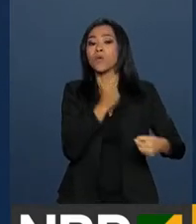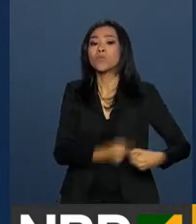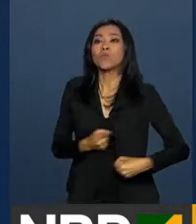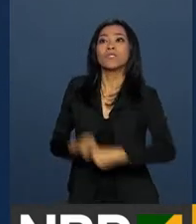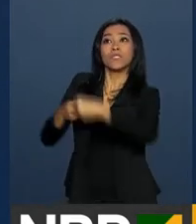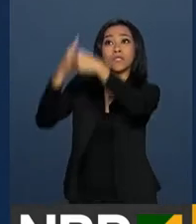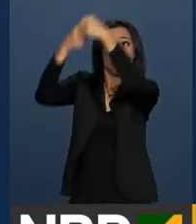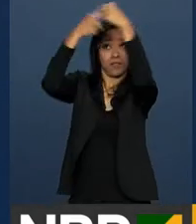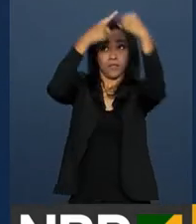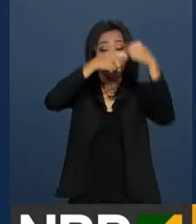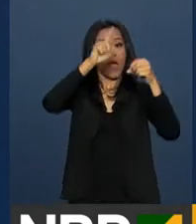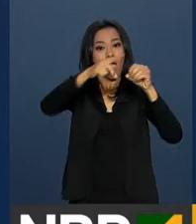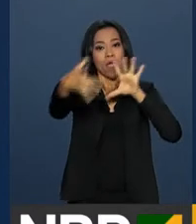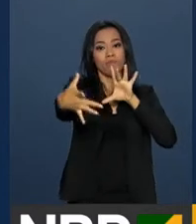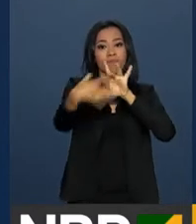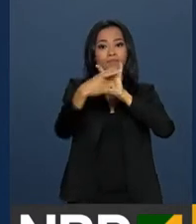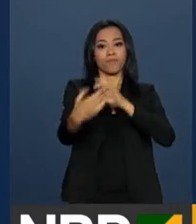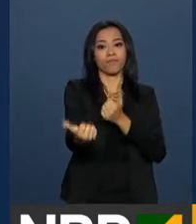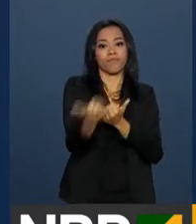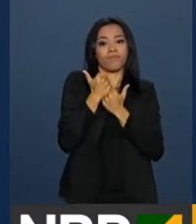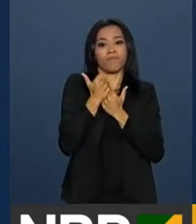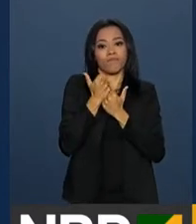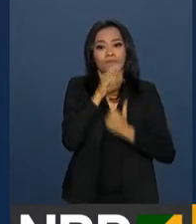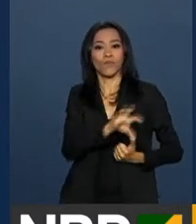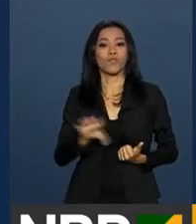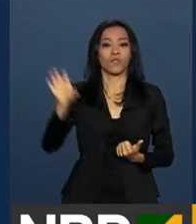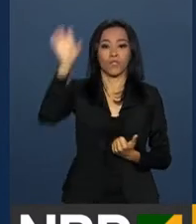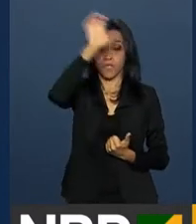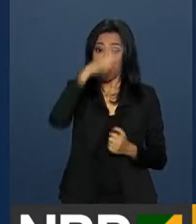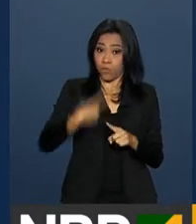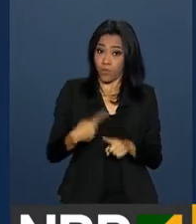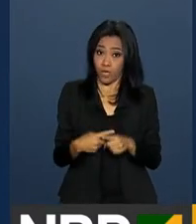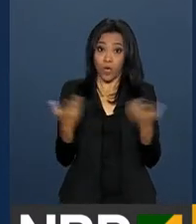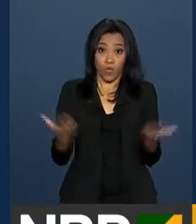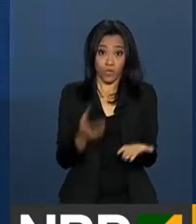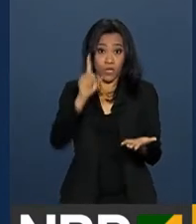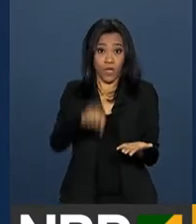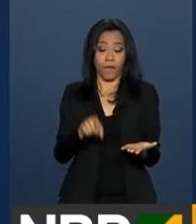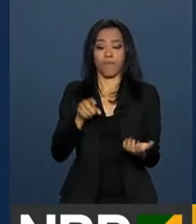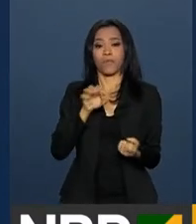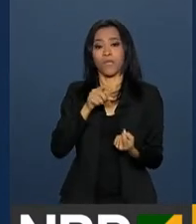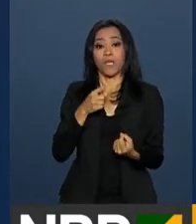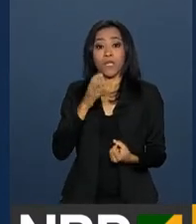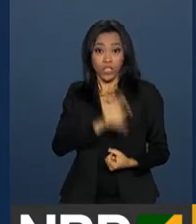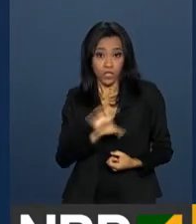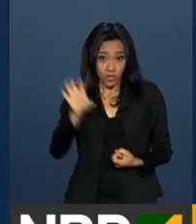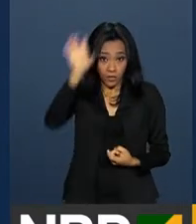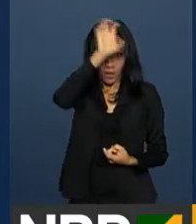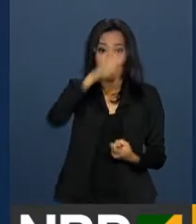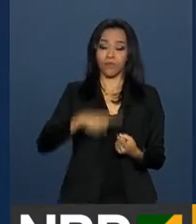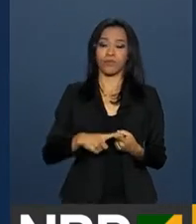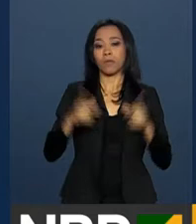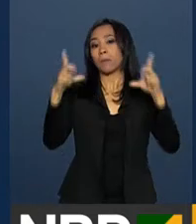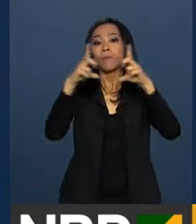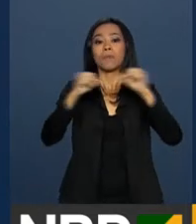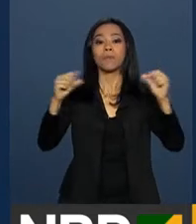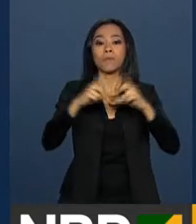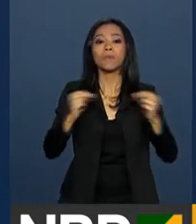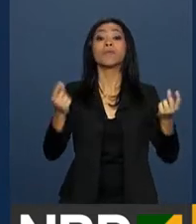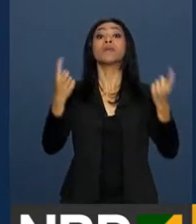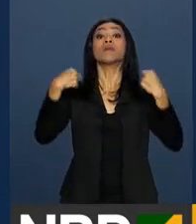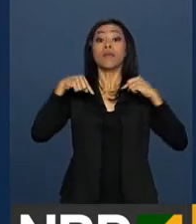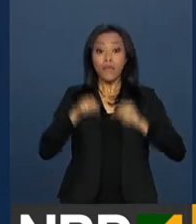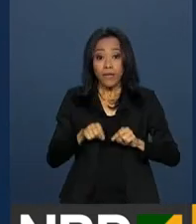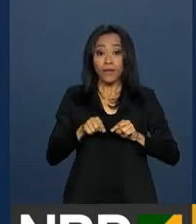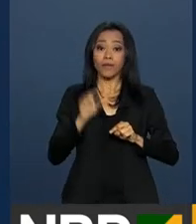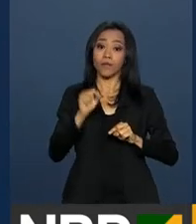entre os entes da Federação Brasileira, porque hoje a Federação é composta pelos estados, Distrito Federal e